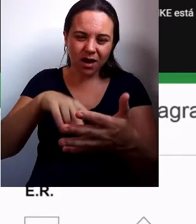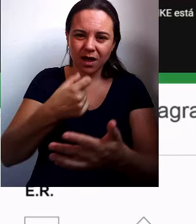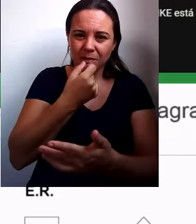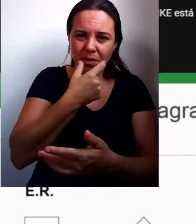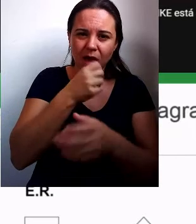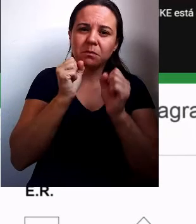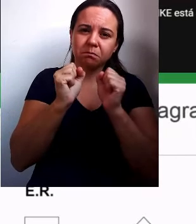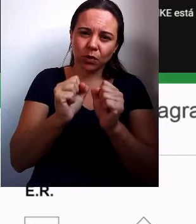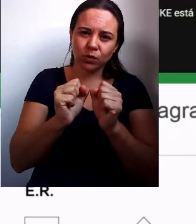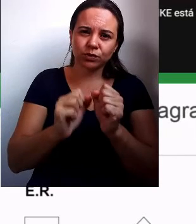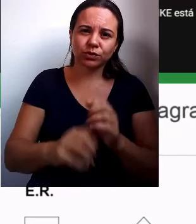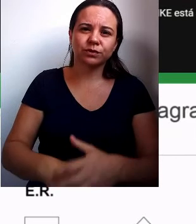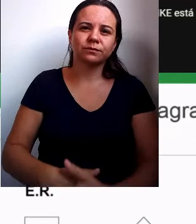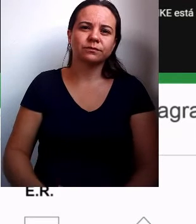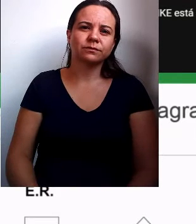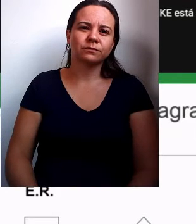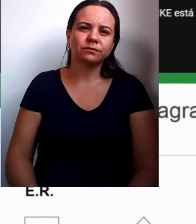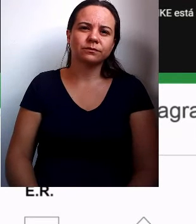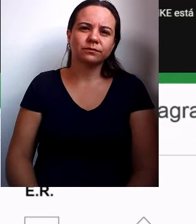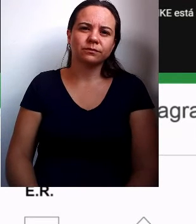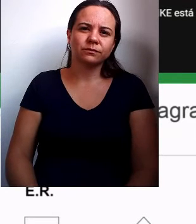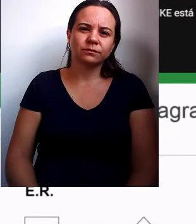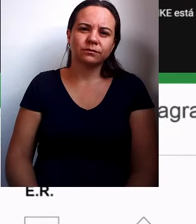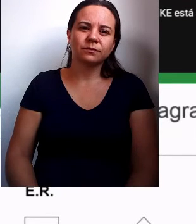não. Se ele